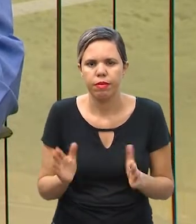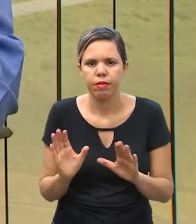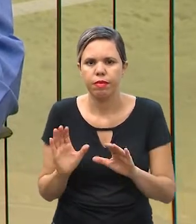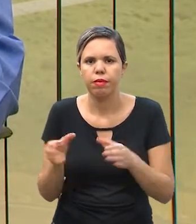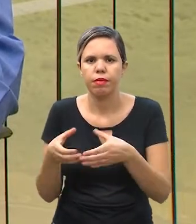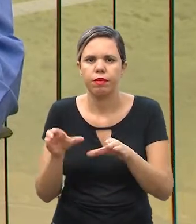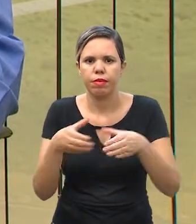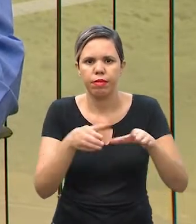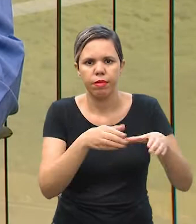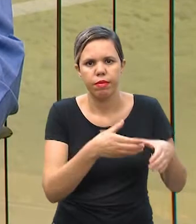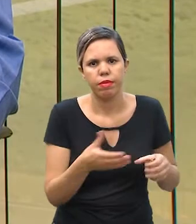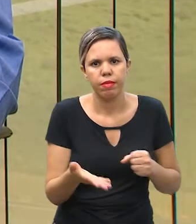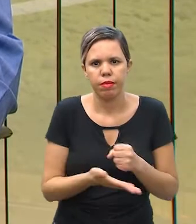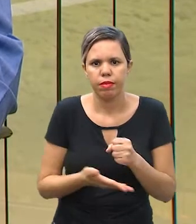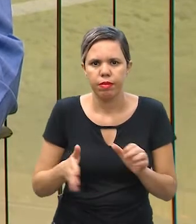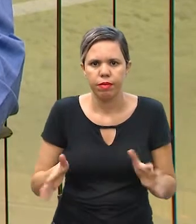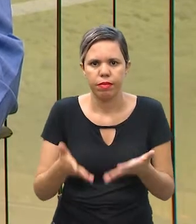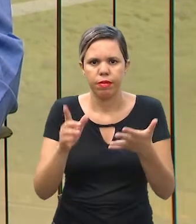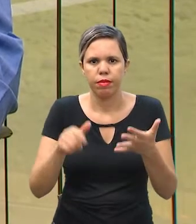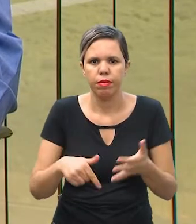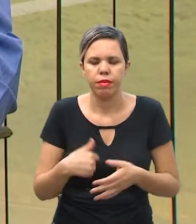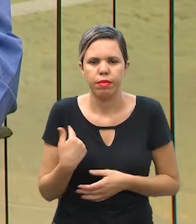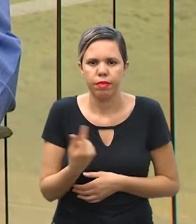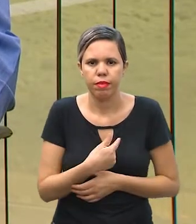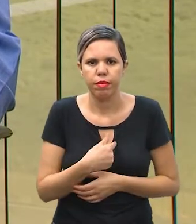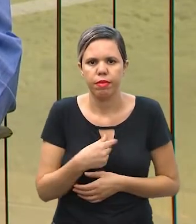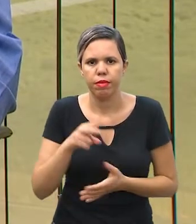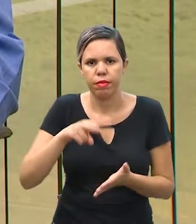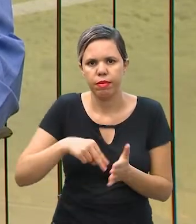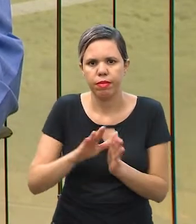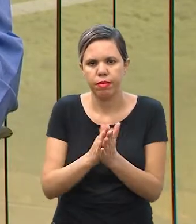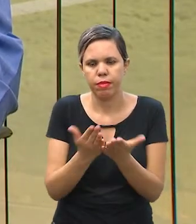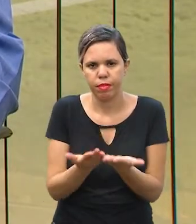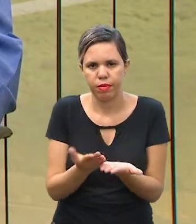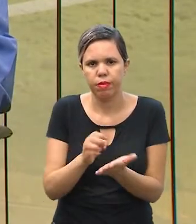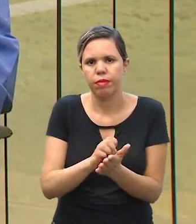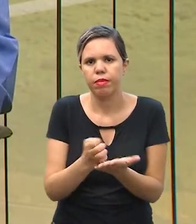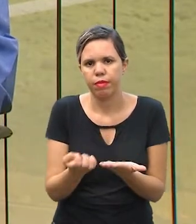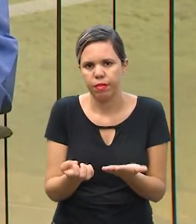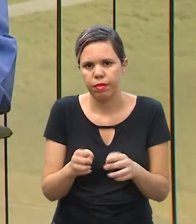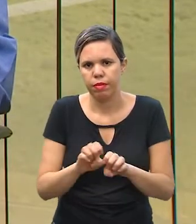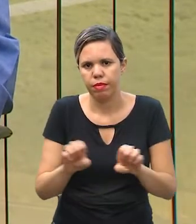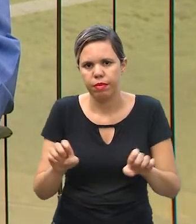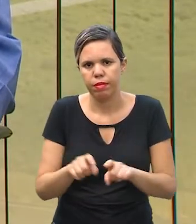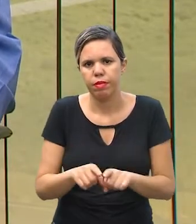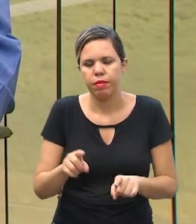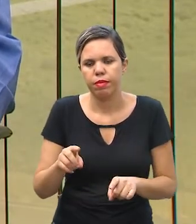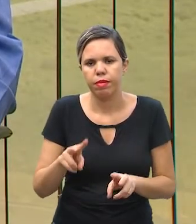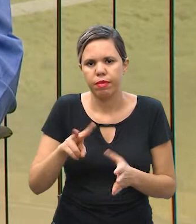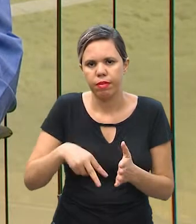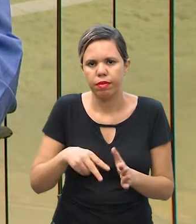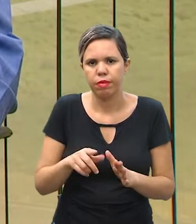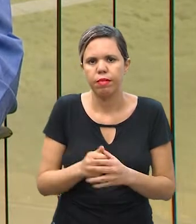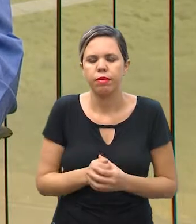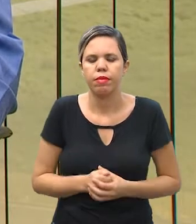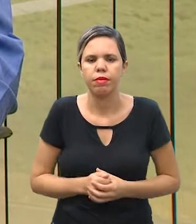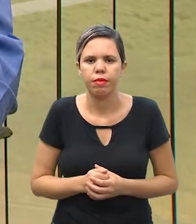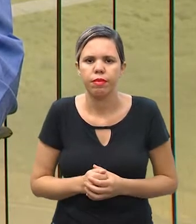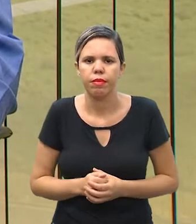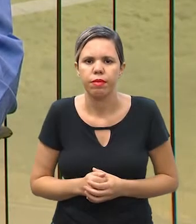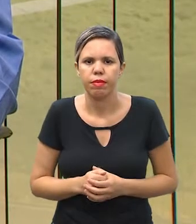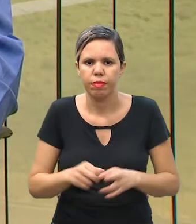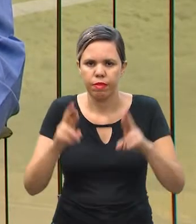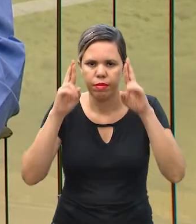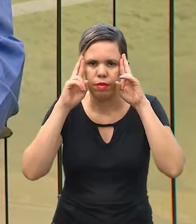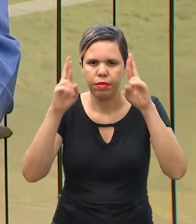as comunidades eclesiais de base nos motivam para isso, ao ler o Evangelho, ao praticar uma espiritualidade, uma mística,